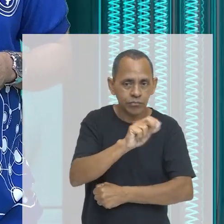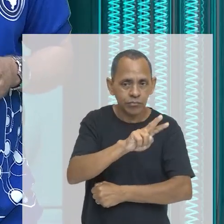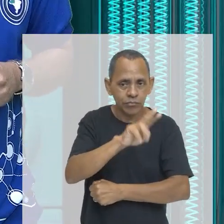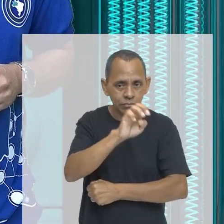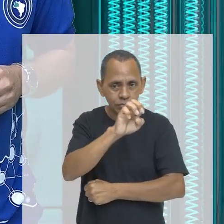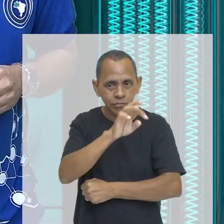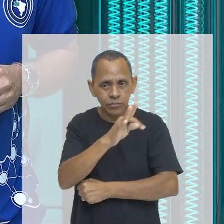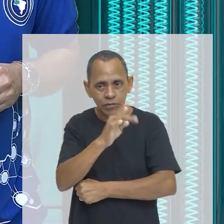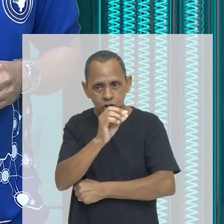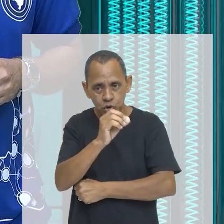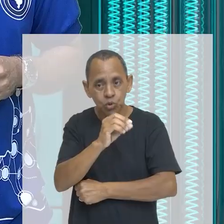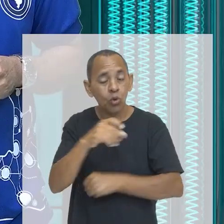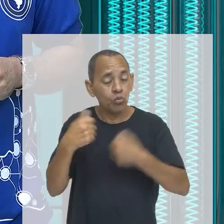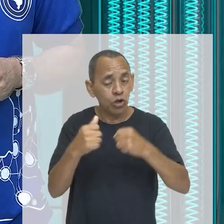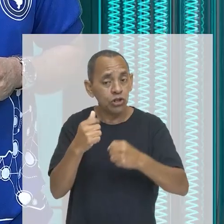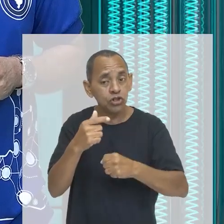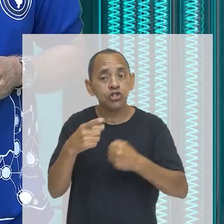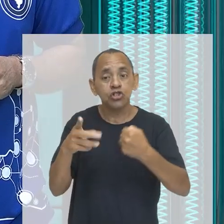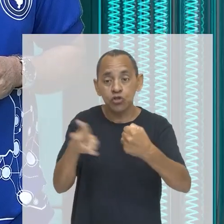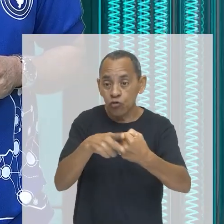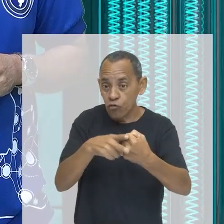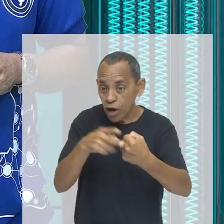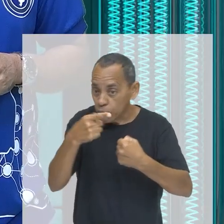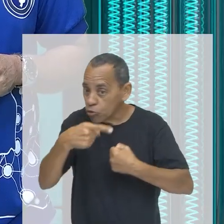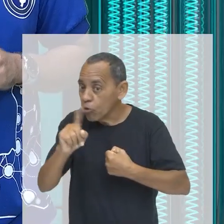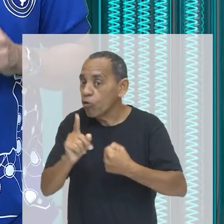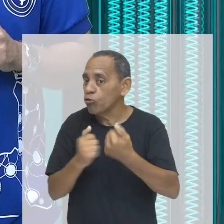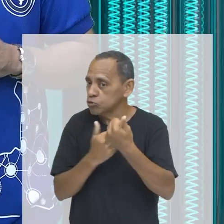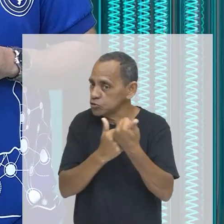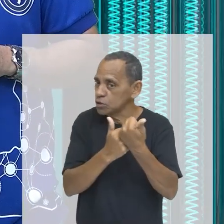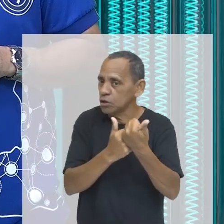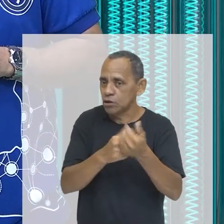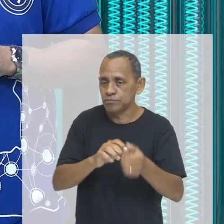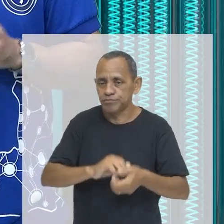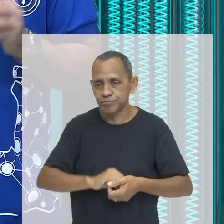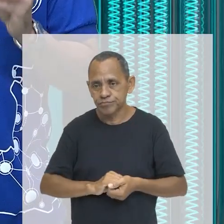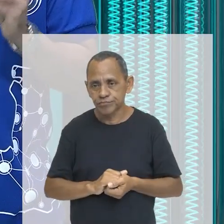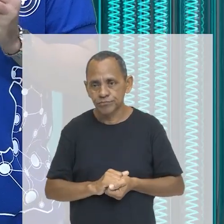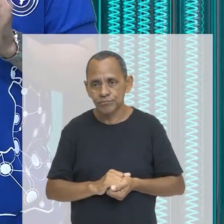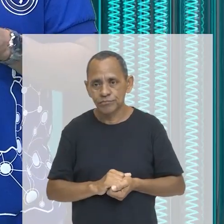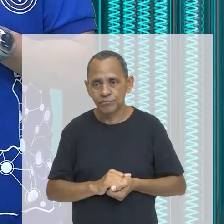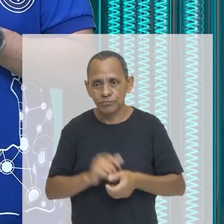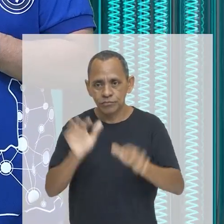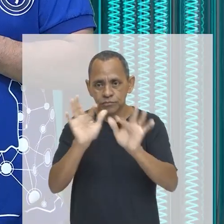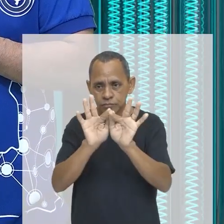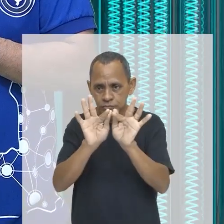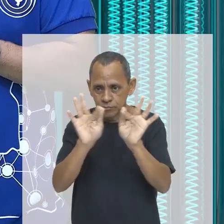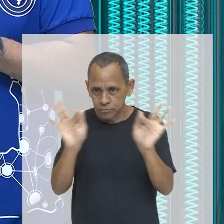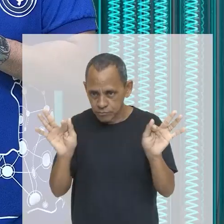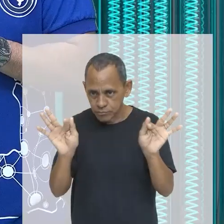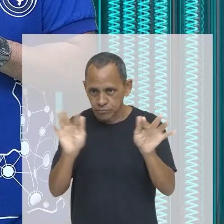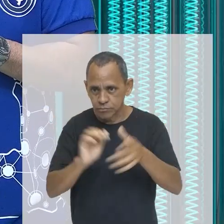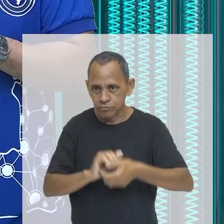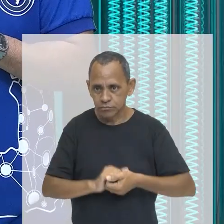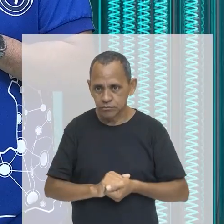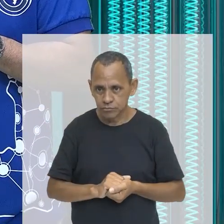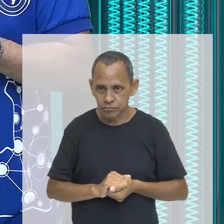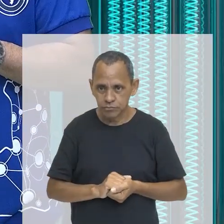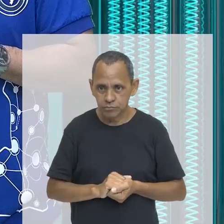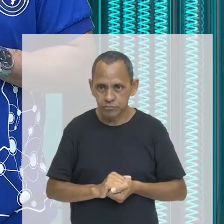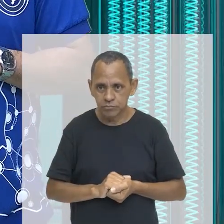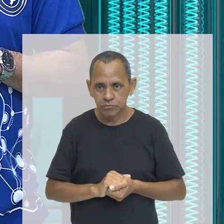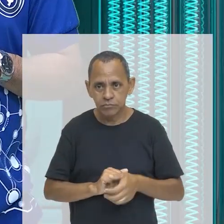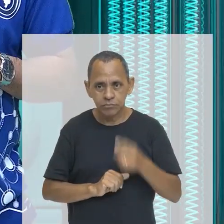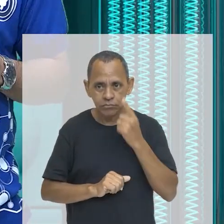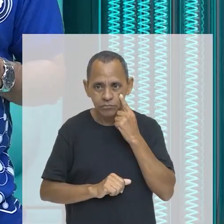de um outro verbo auxiliar, que é o do, tá certo? Então, em frase onde eu tenho have to, esse modal, semimodal, na